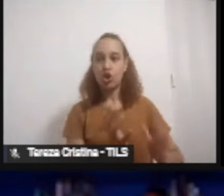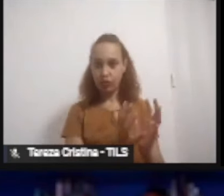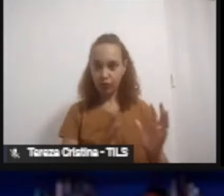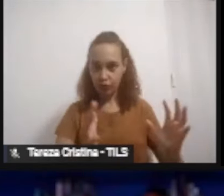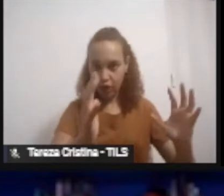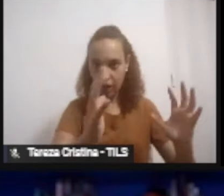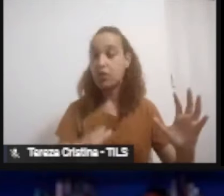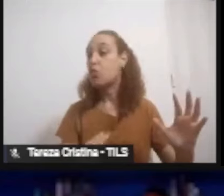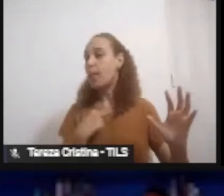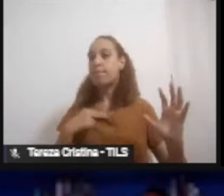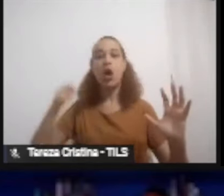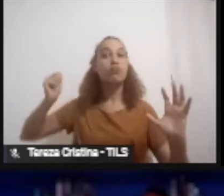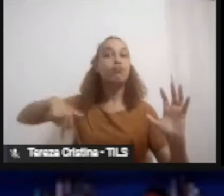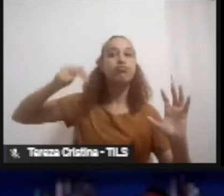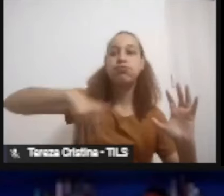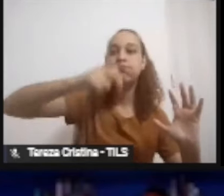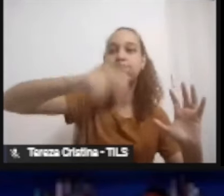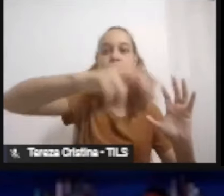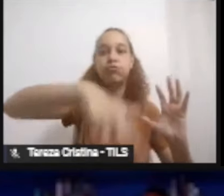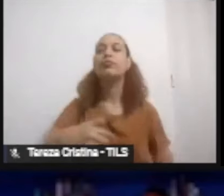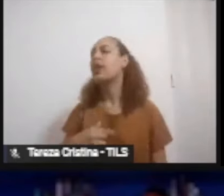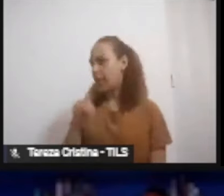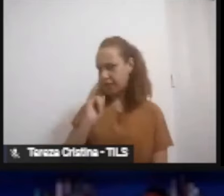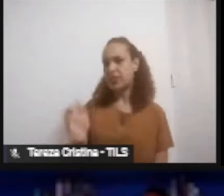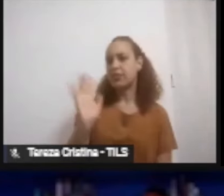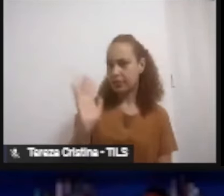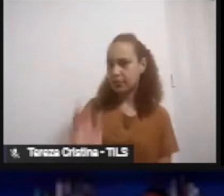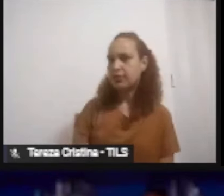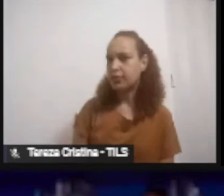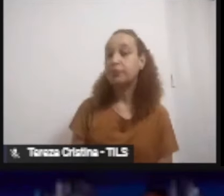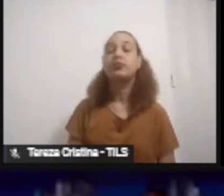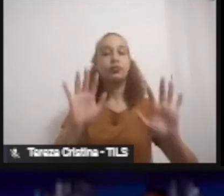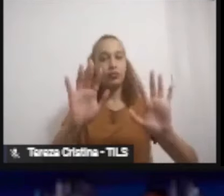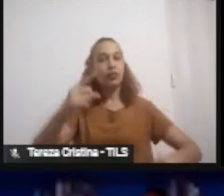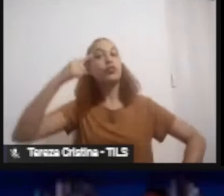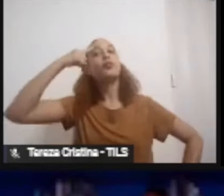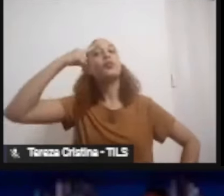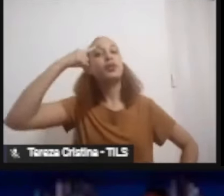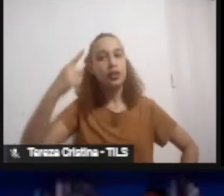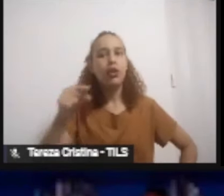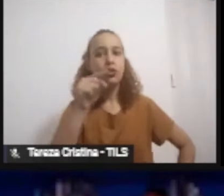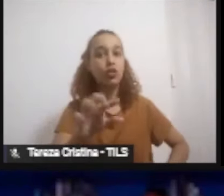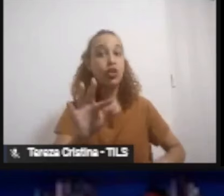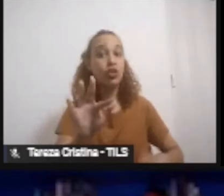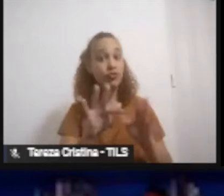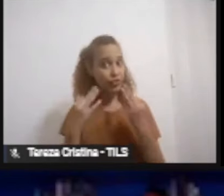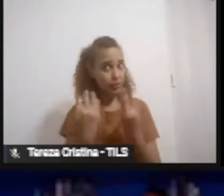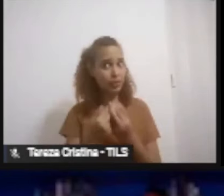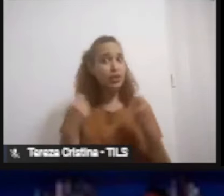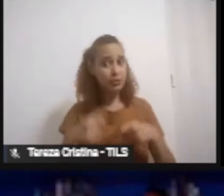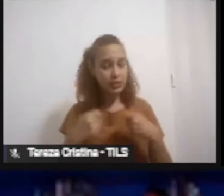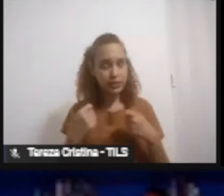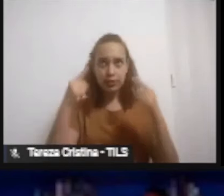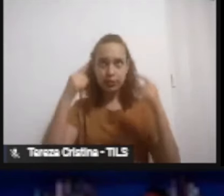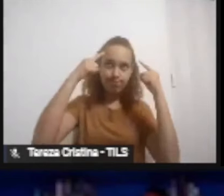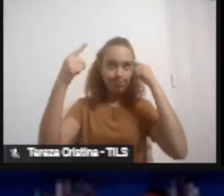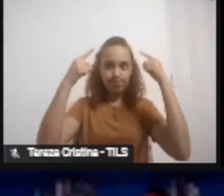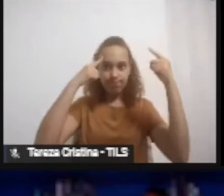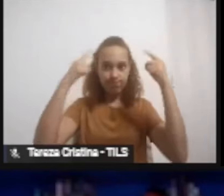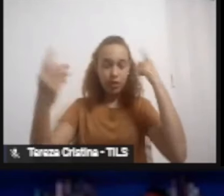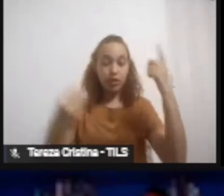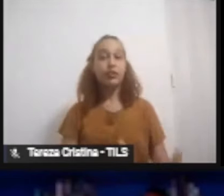para correr. Avisei, Carol. Eu avisei. Tá, então vamos pensar. A tua família tem que funcionar assim, gente. Na vida, as coisas